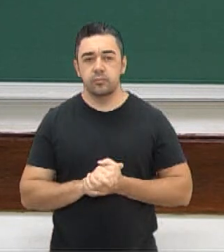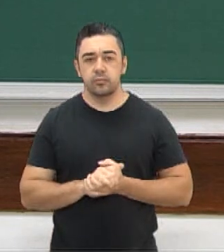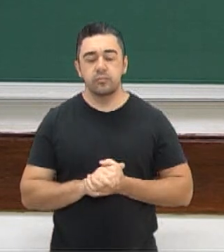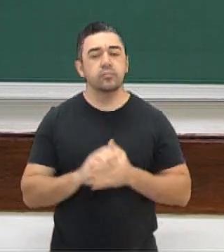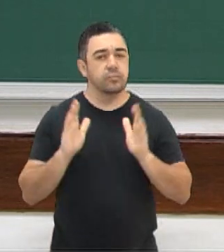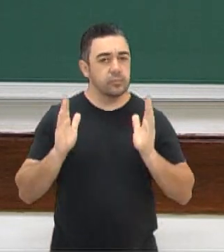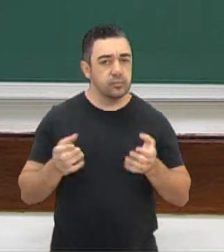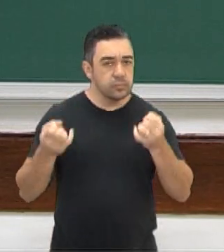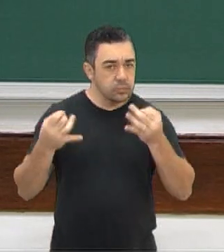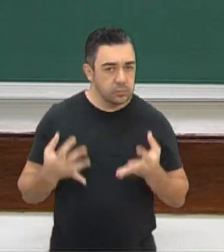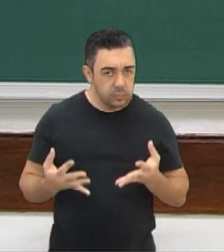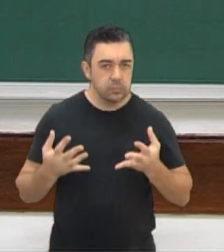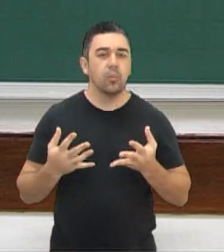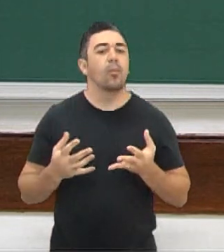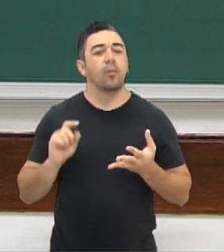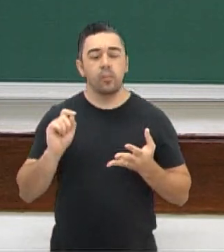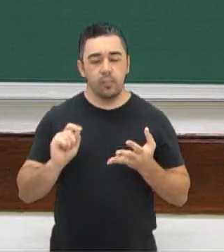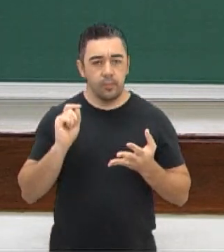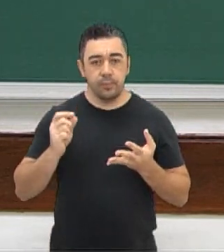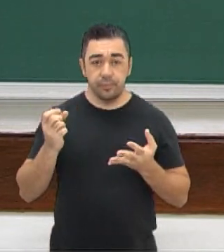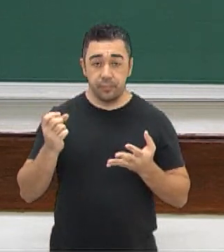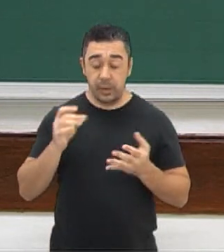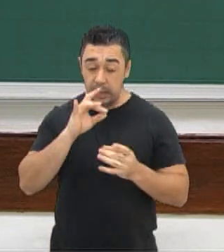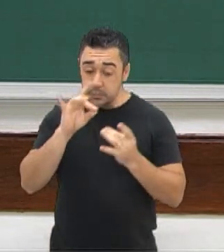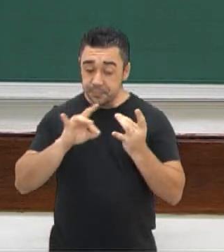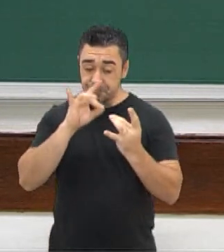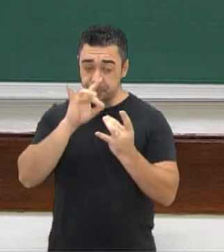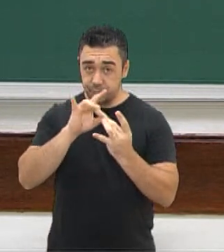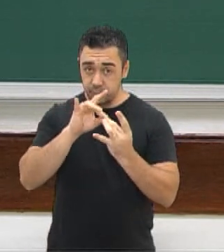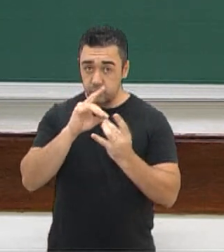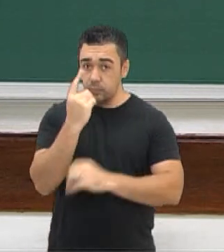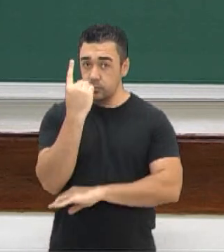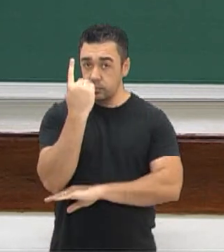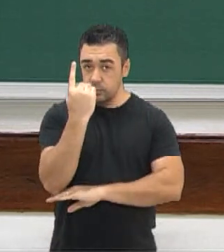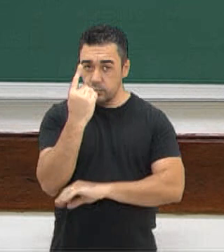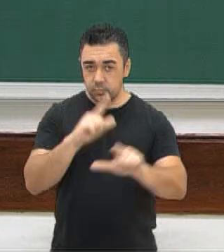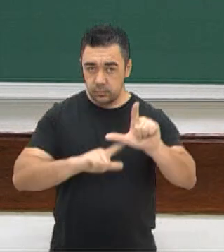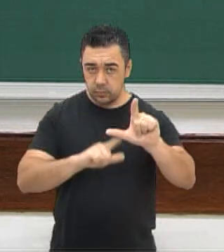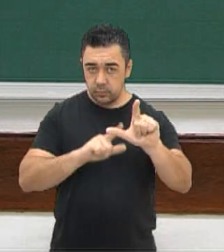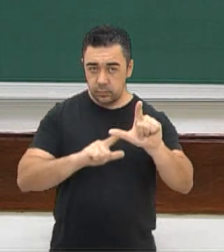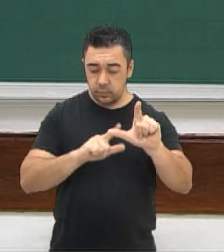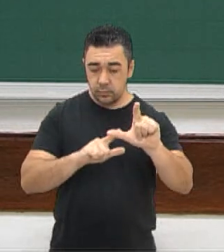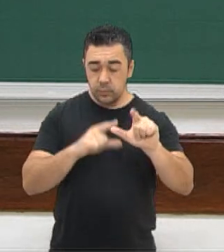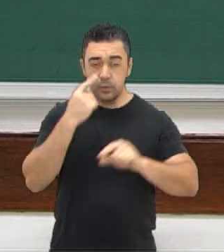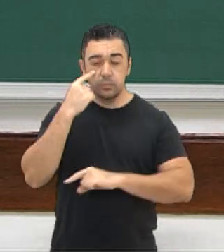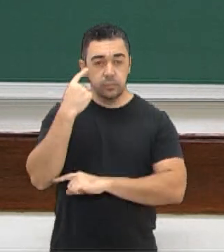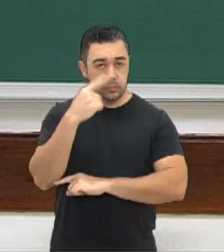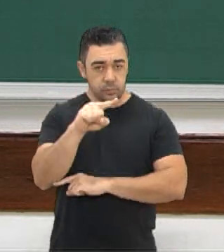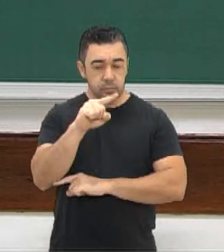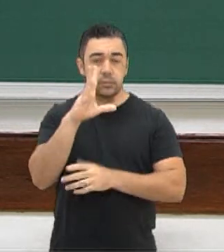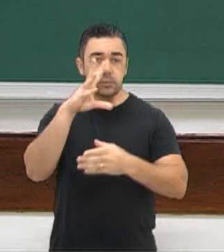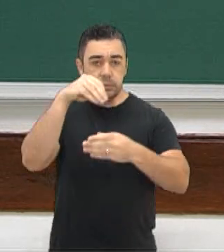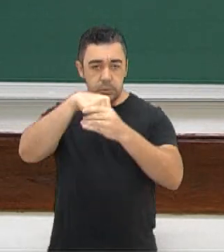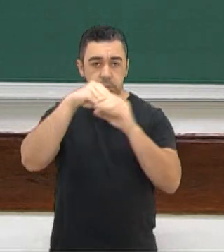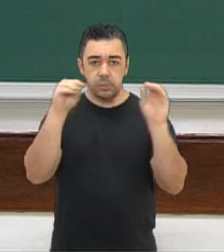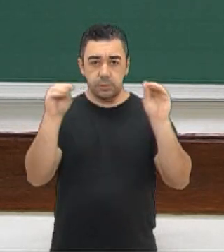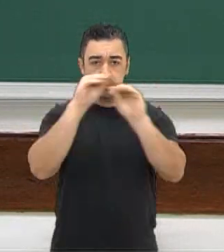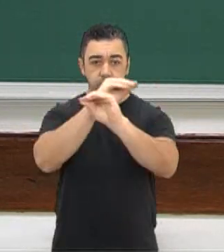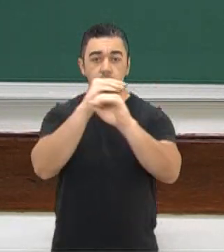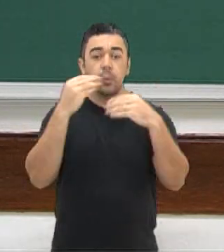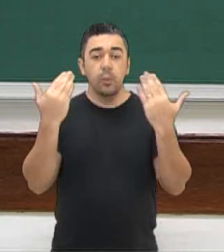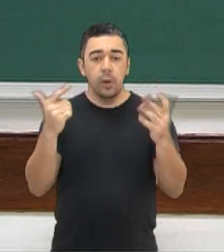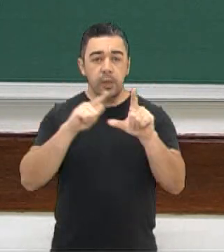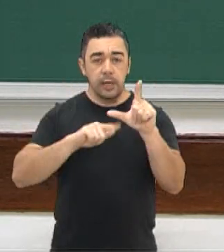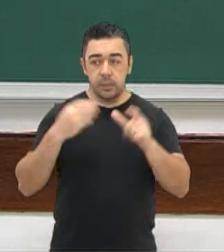nós falamos? Se eu estou falando especificamente de uma letra, eu preciso olhar dentro do polinômio qual é a